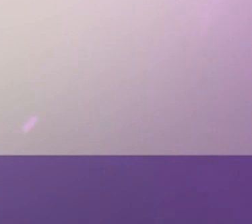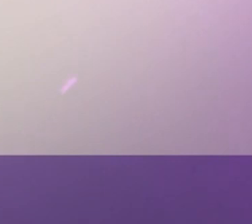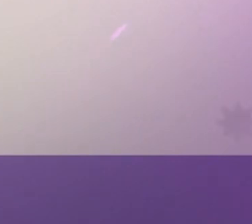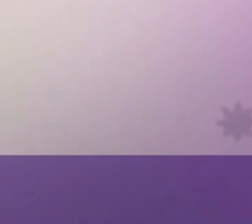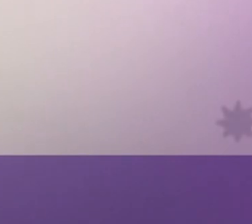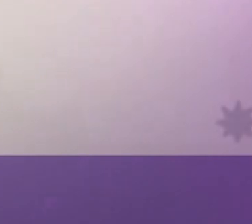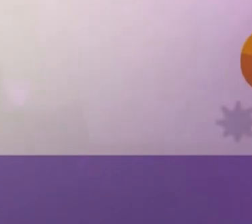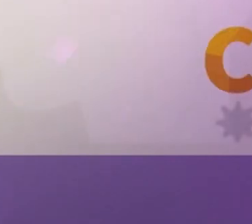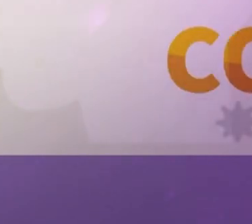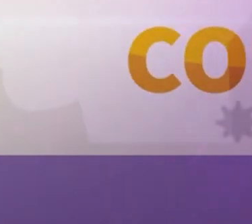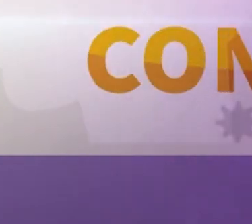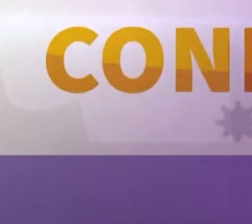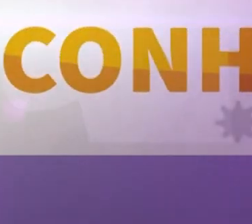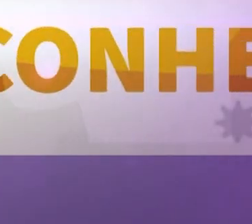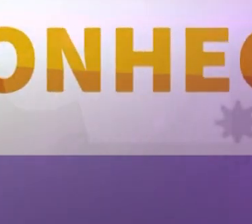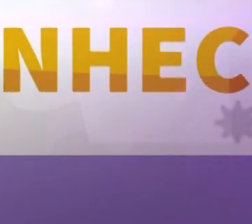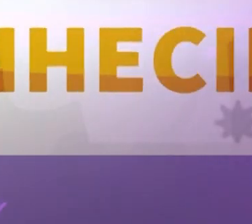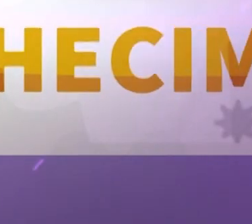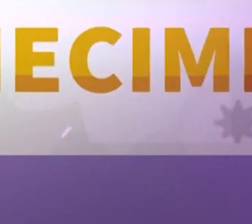E aí